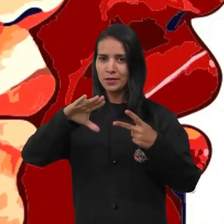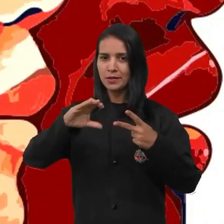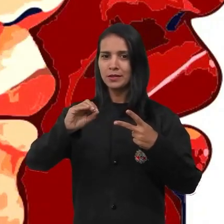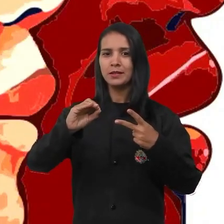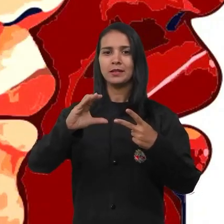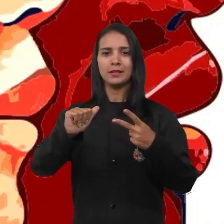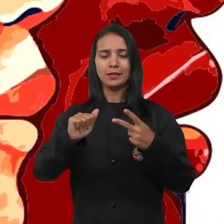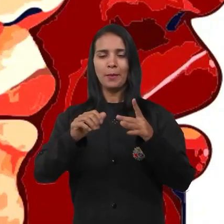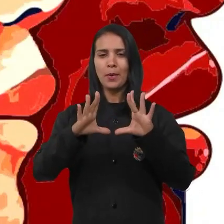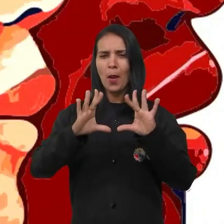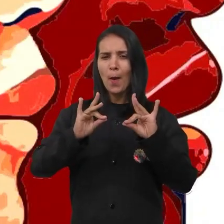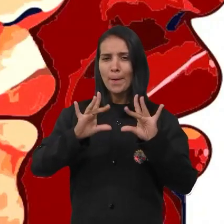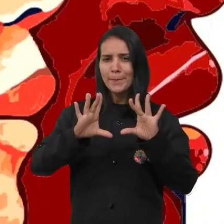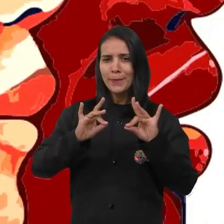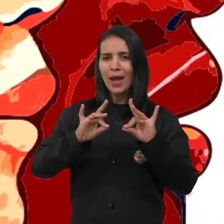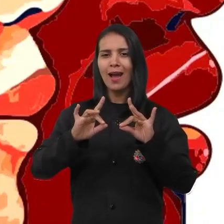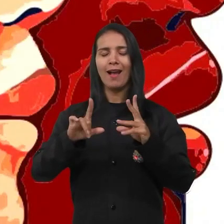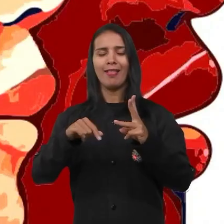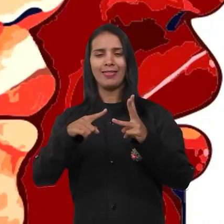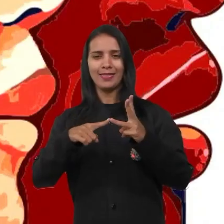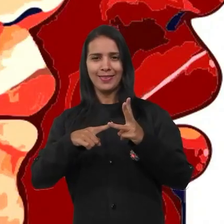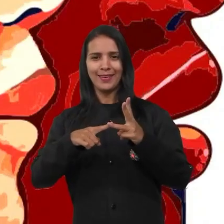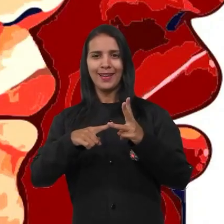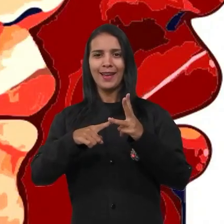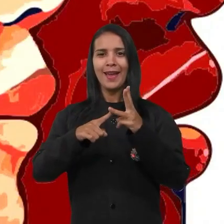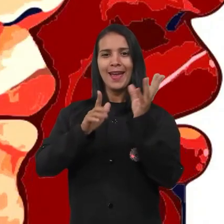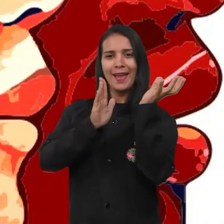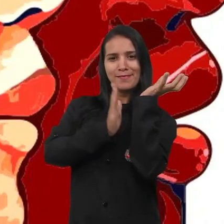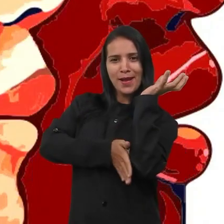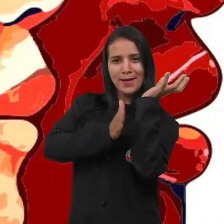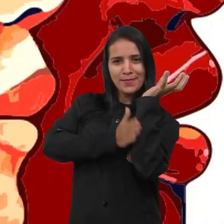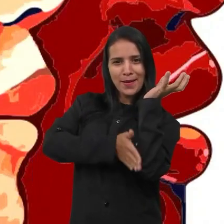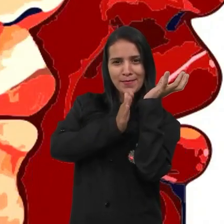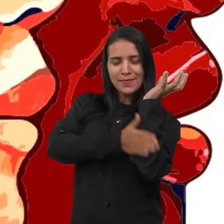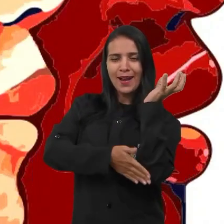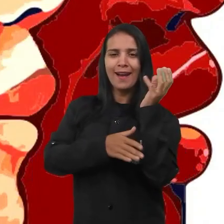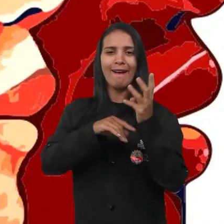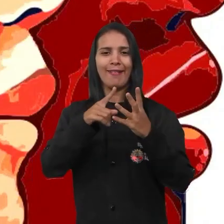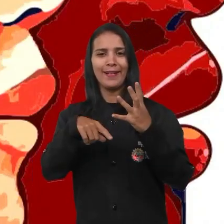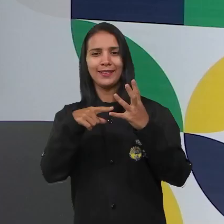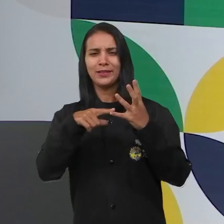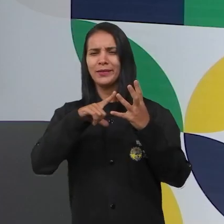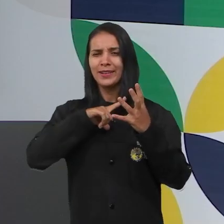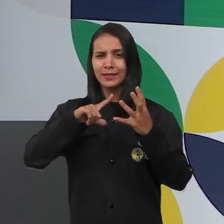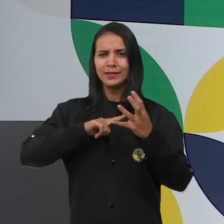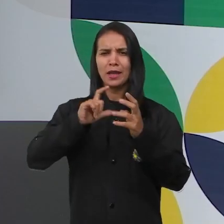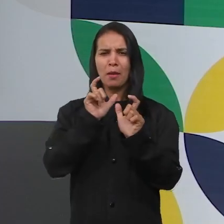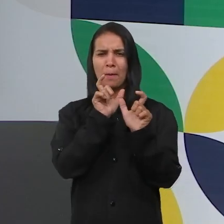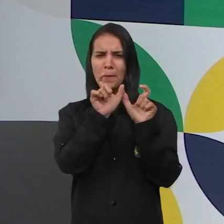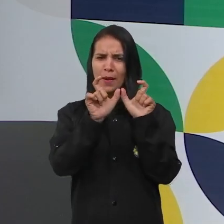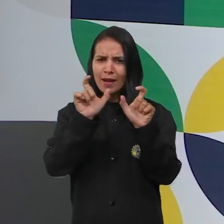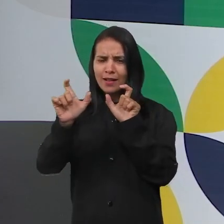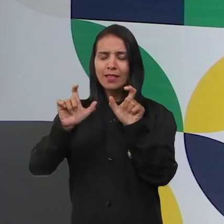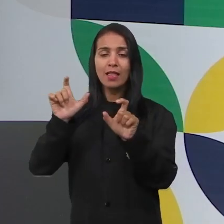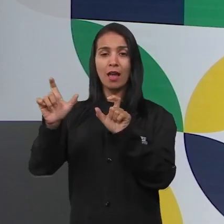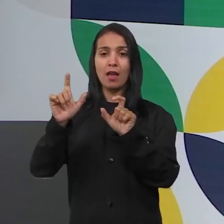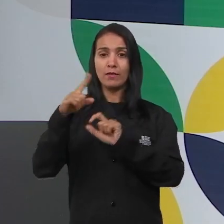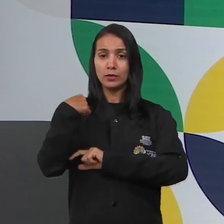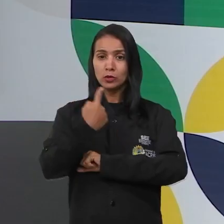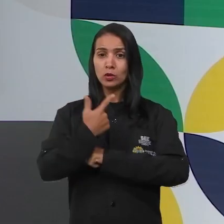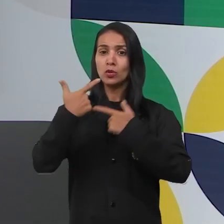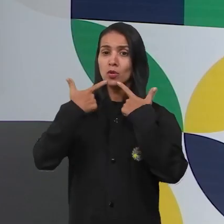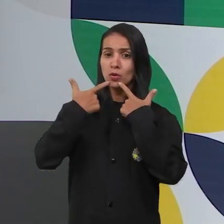aí mandioca. Então, todas essas palavras presentes na nossa língua, elas têm origem aí,